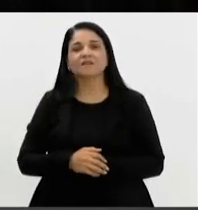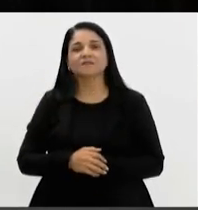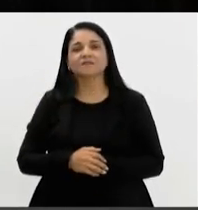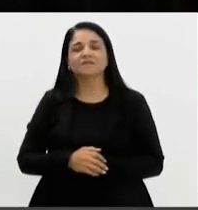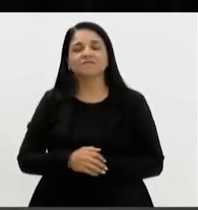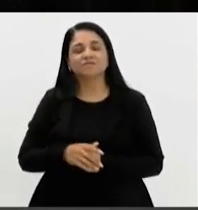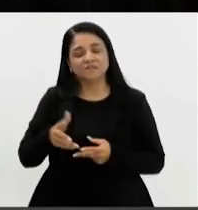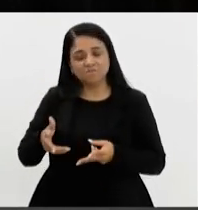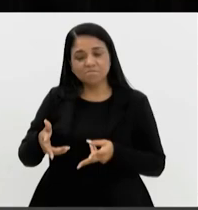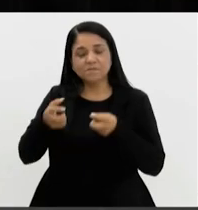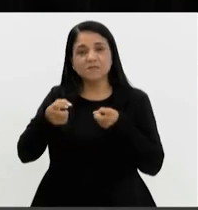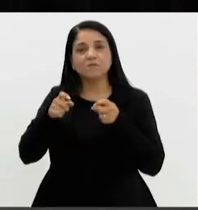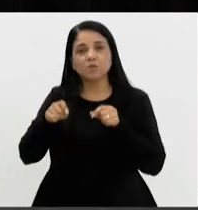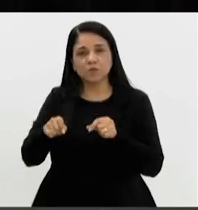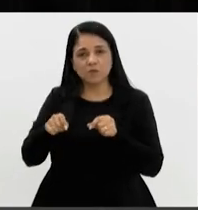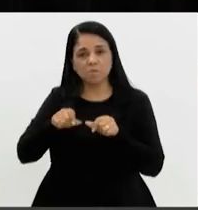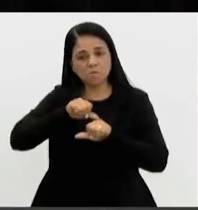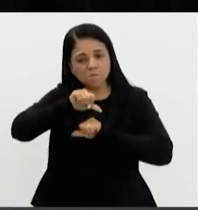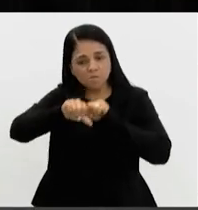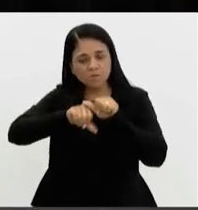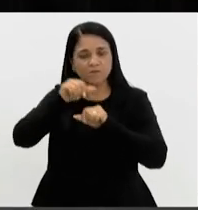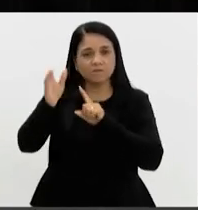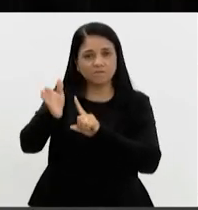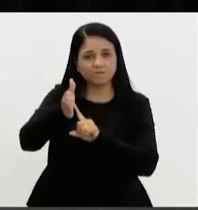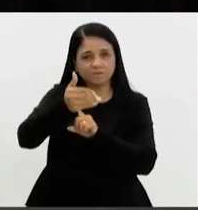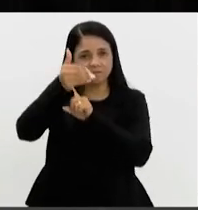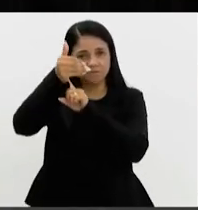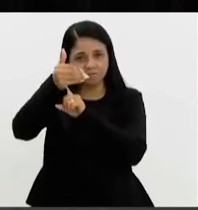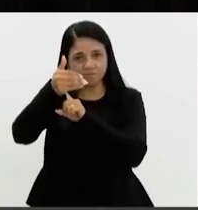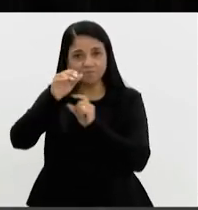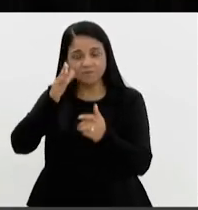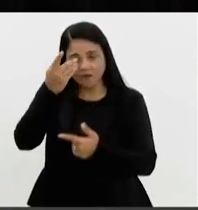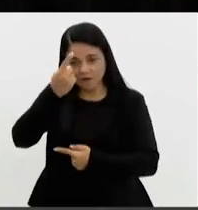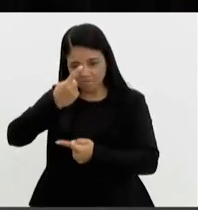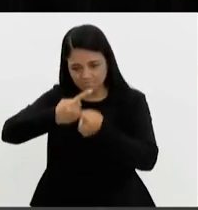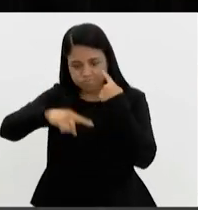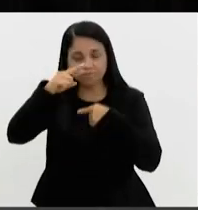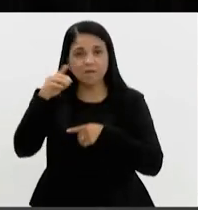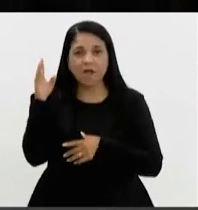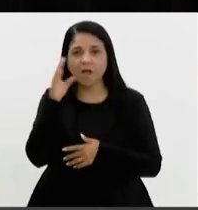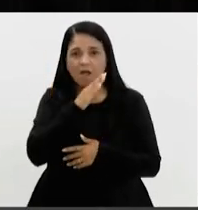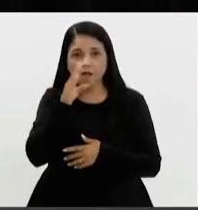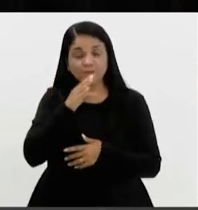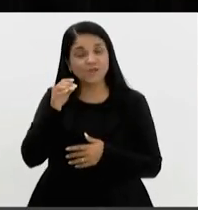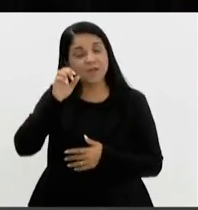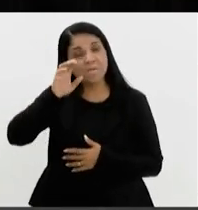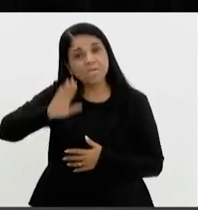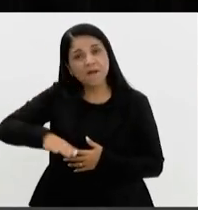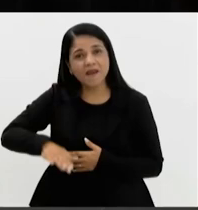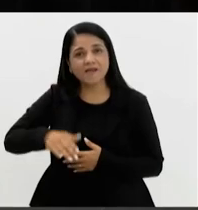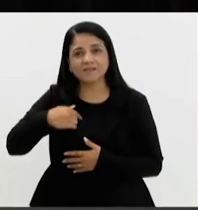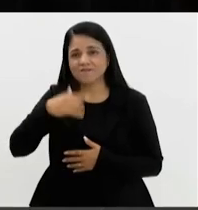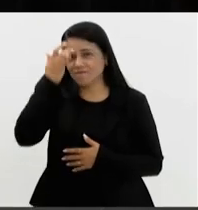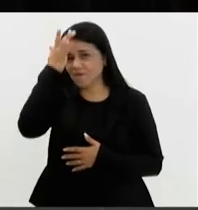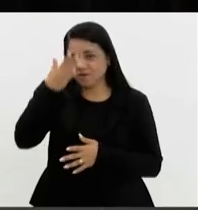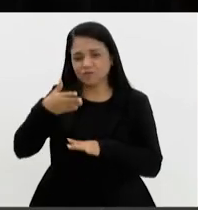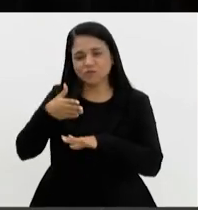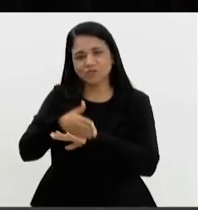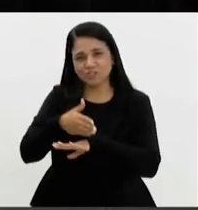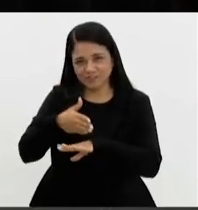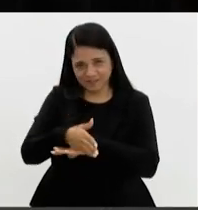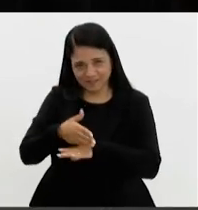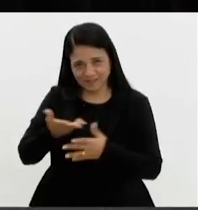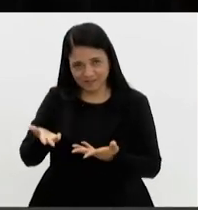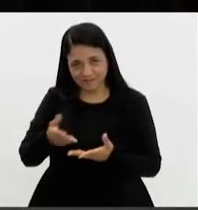você vê uma modificação tecnológica rápida ela é extremamente barata e acessível então